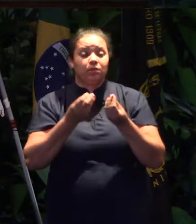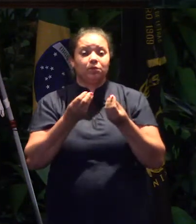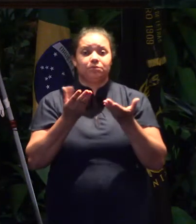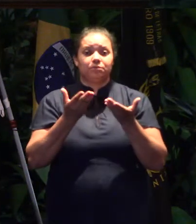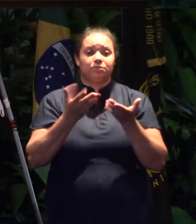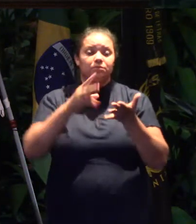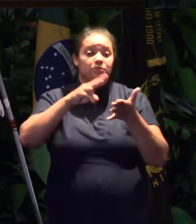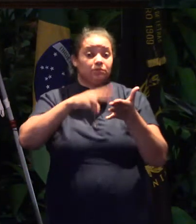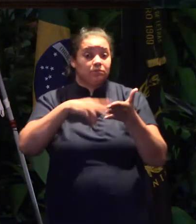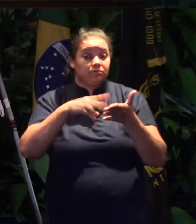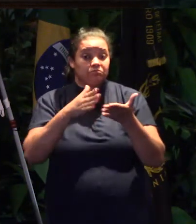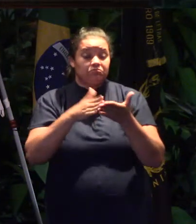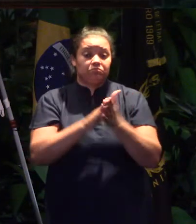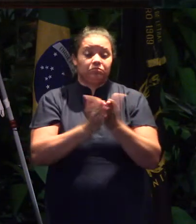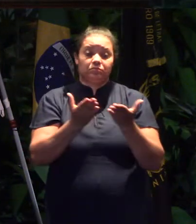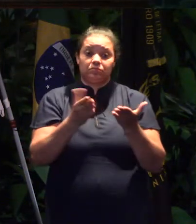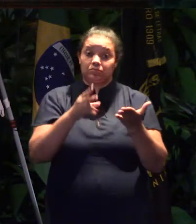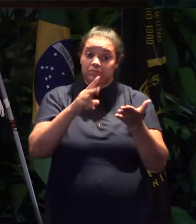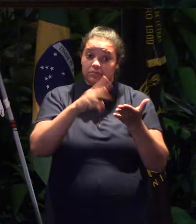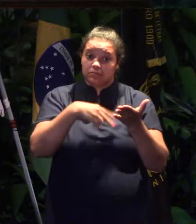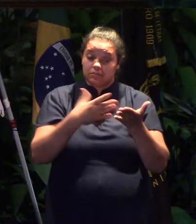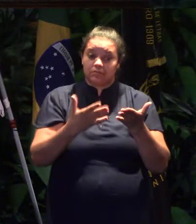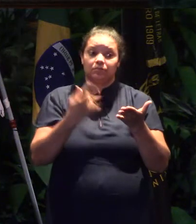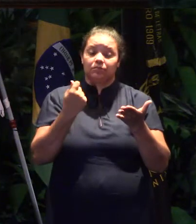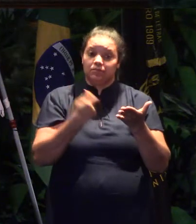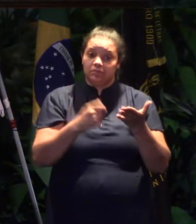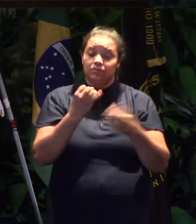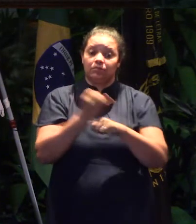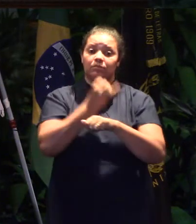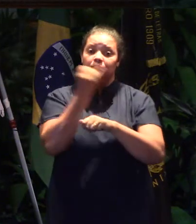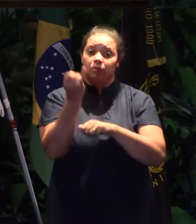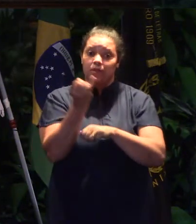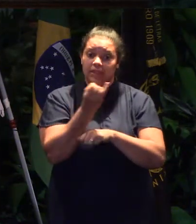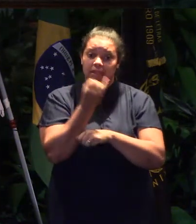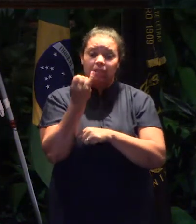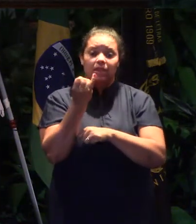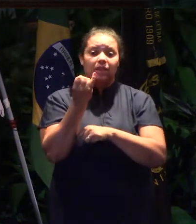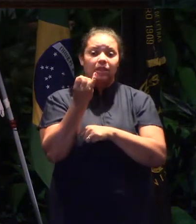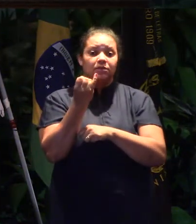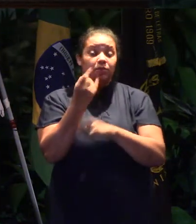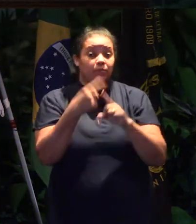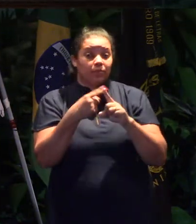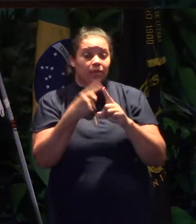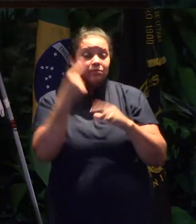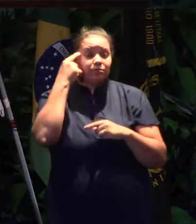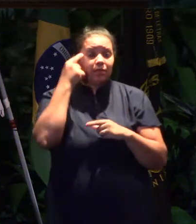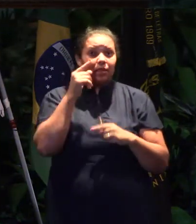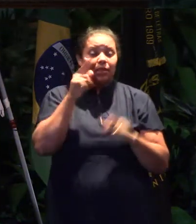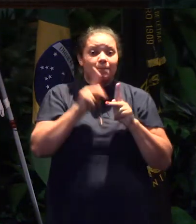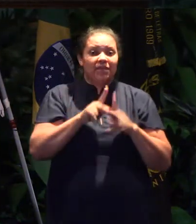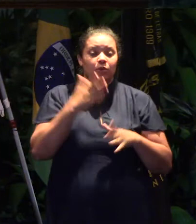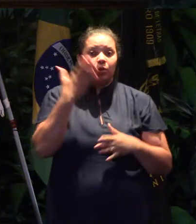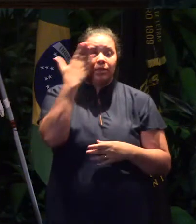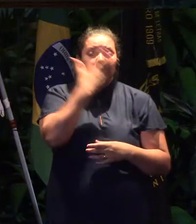mais atenta sempre, né, ao grande público consumidor, que são as pessoas com deficiência visual. No Brasil,